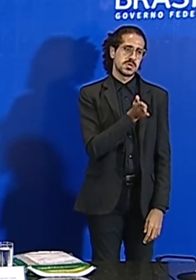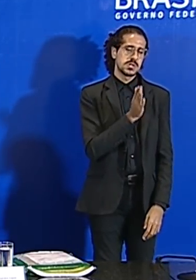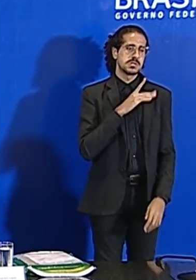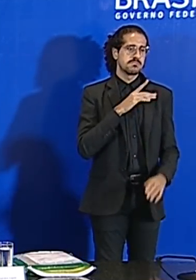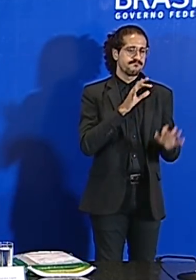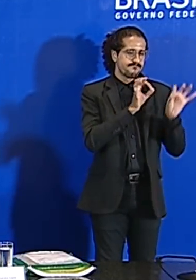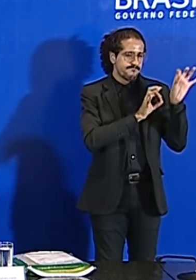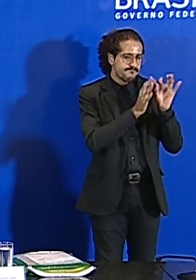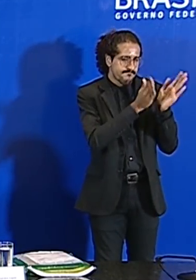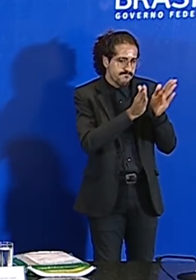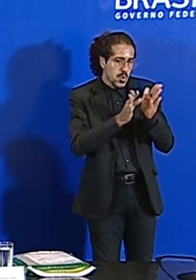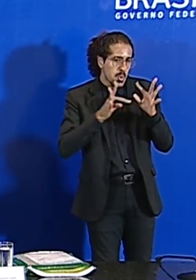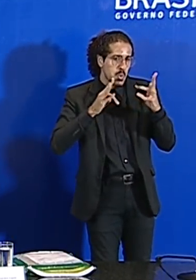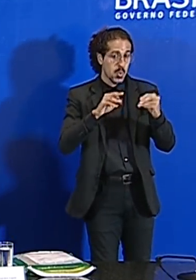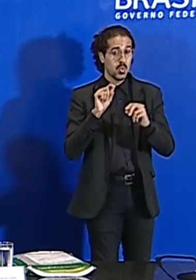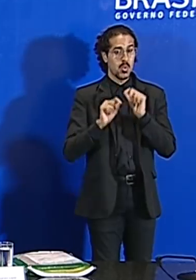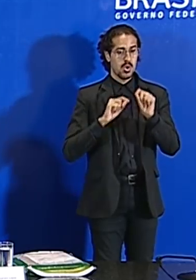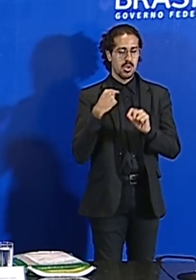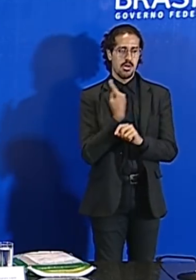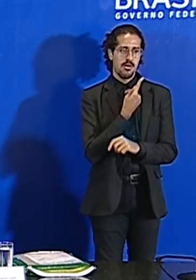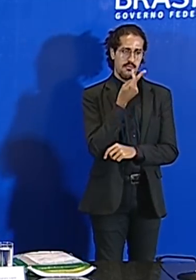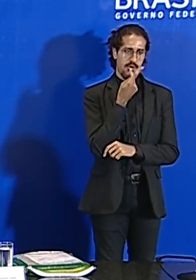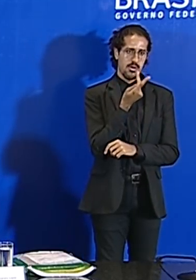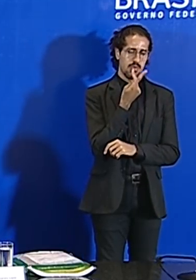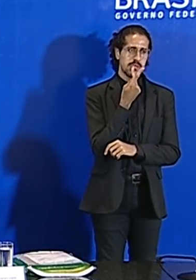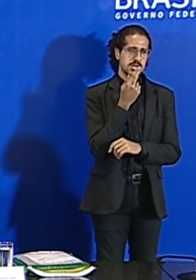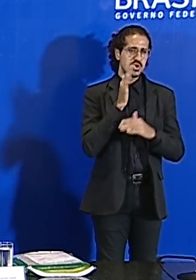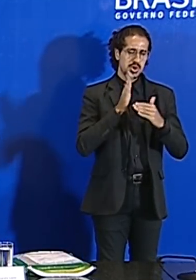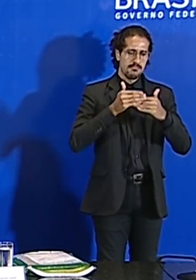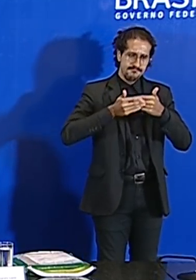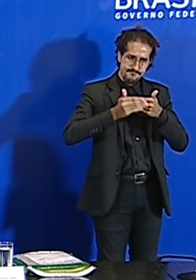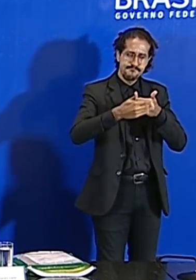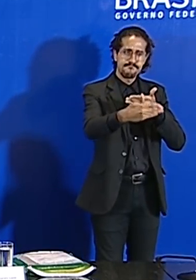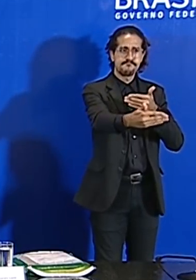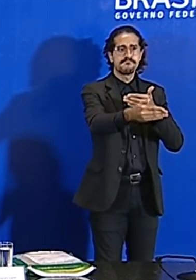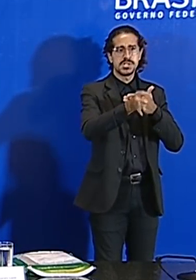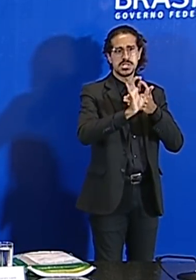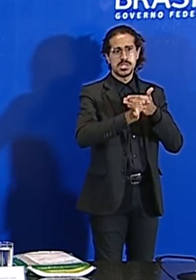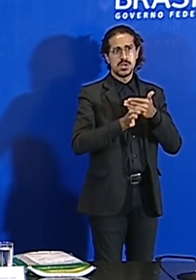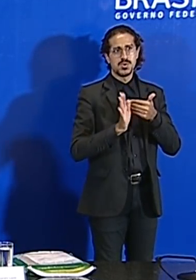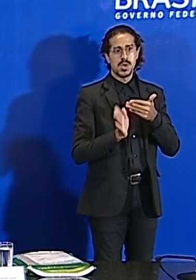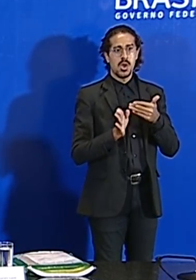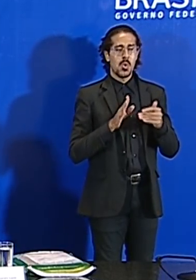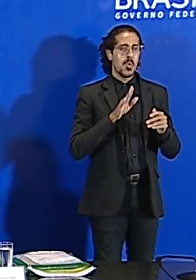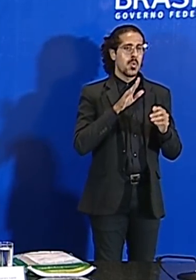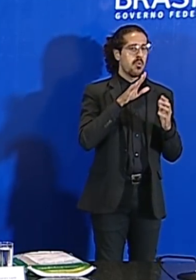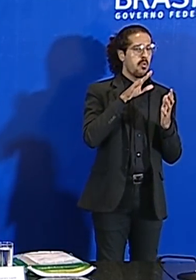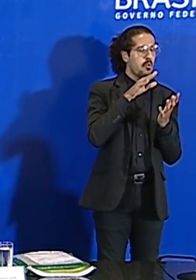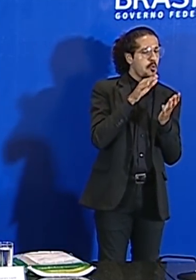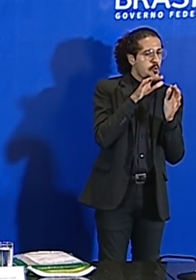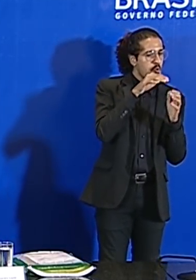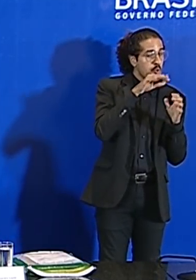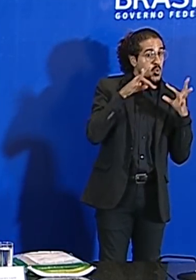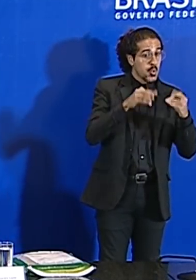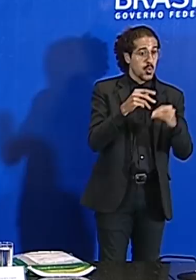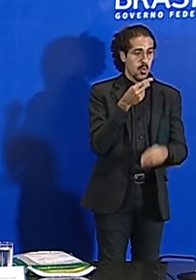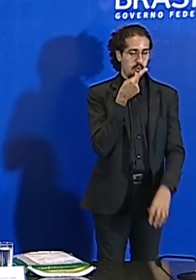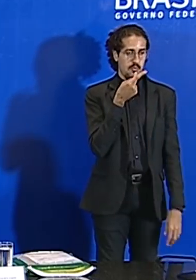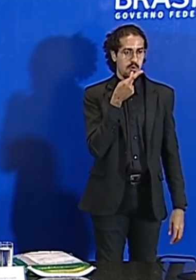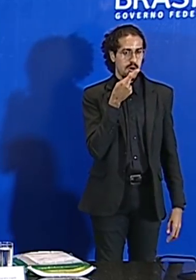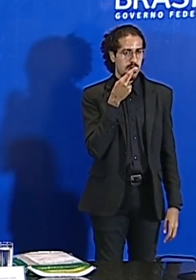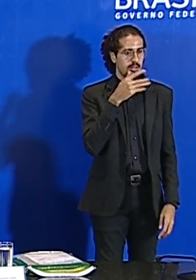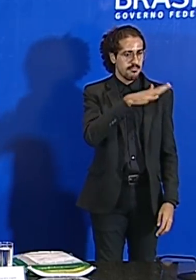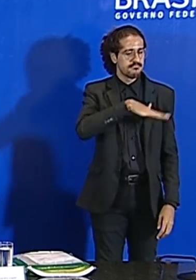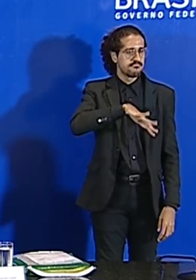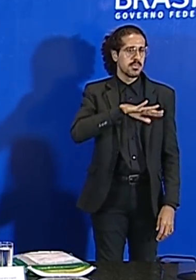referendando tudo isso que a gente falou. Então, está bem avançado já a apuração. Então, tudo isso que eu afirmei,